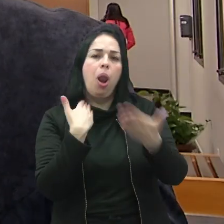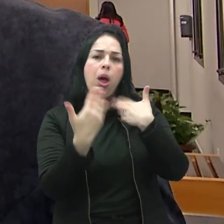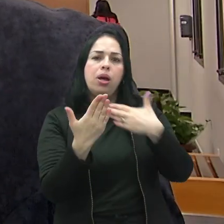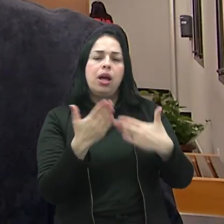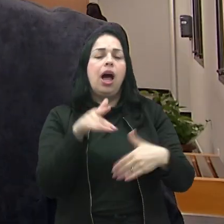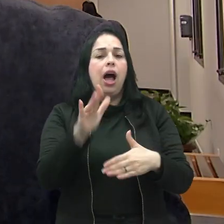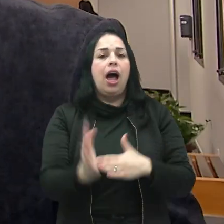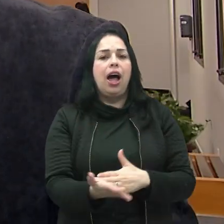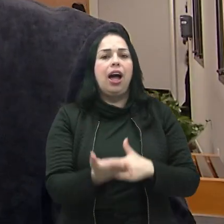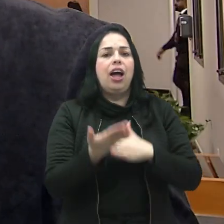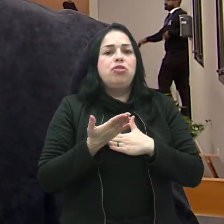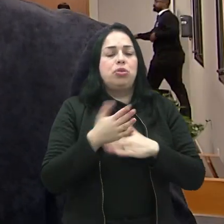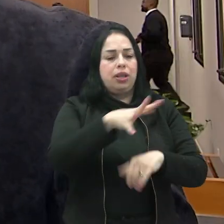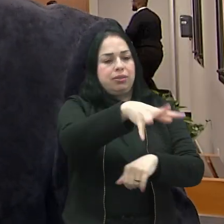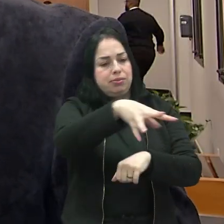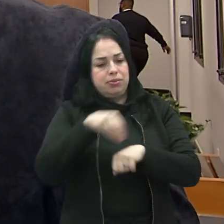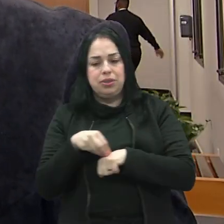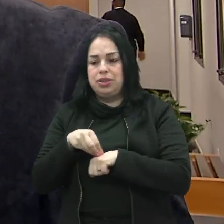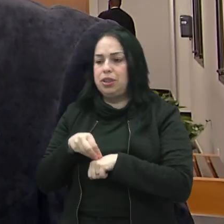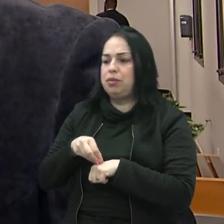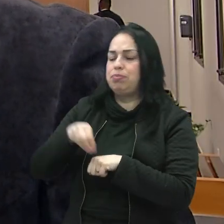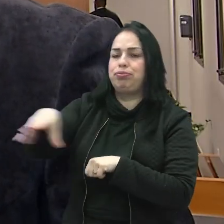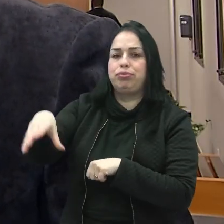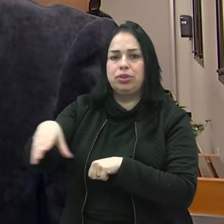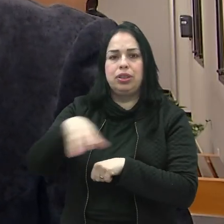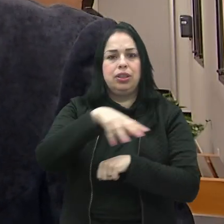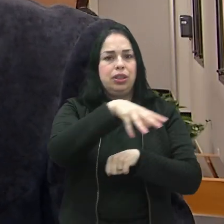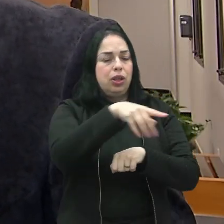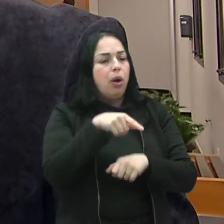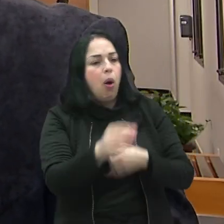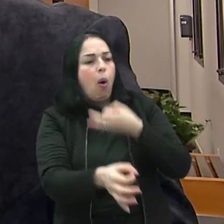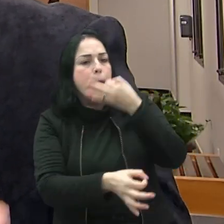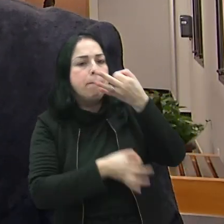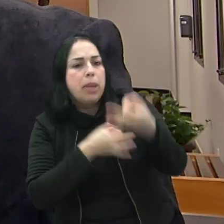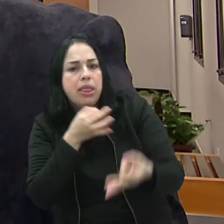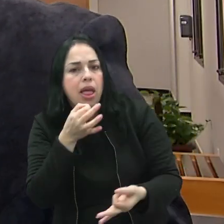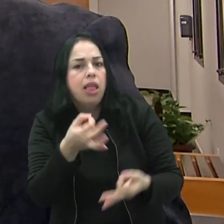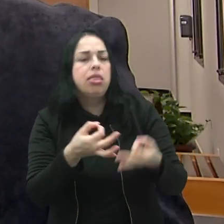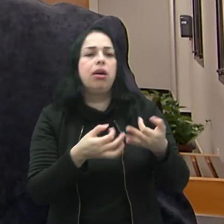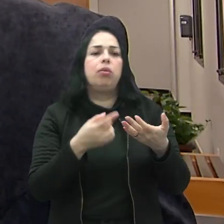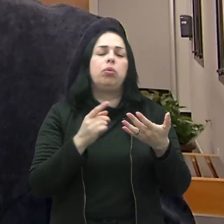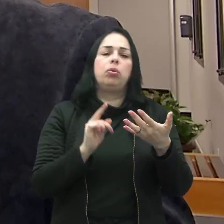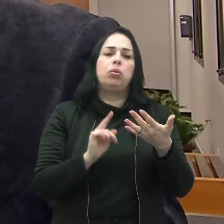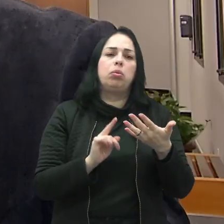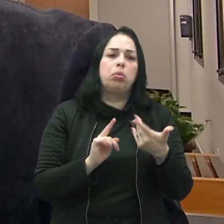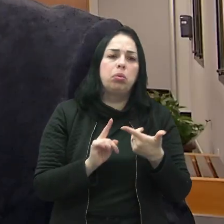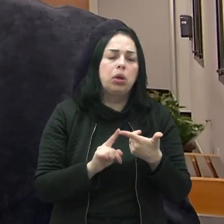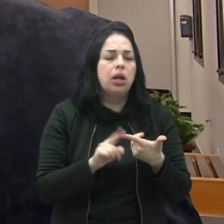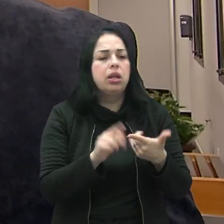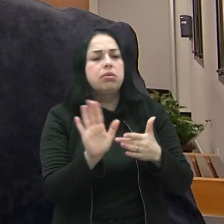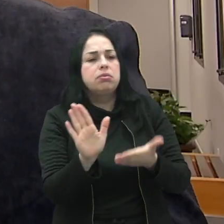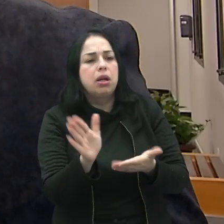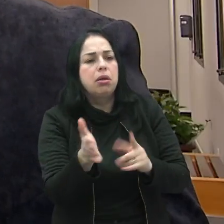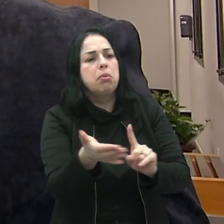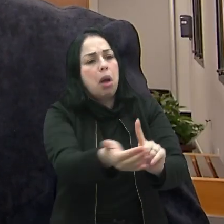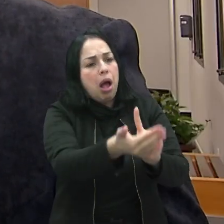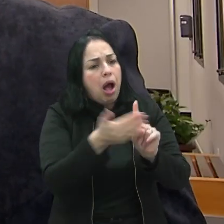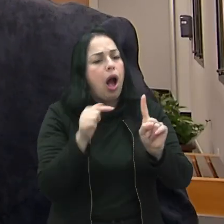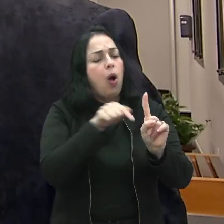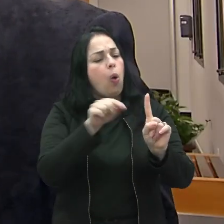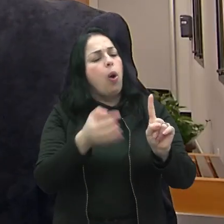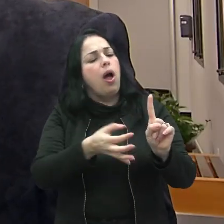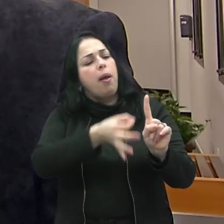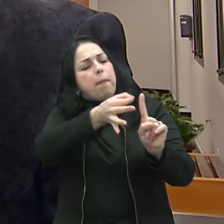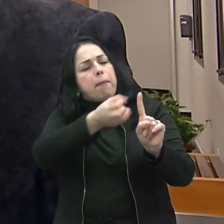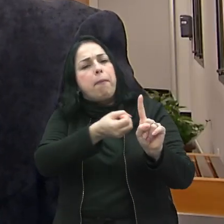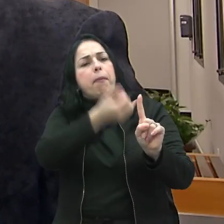que constrói essa ponte, né, até o produtor rural, ouvindo, trazendo eles para perto,